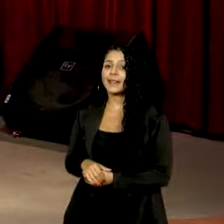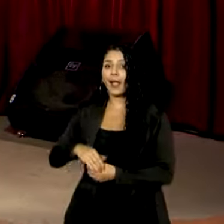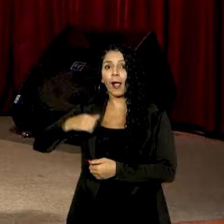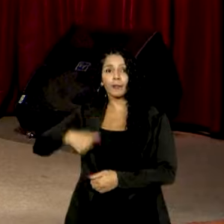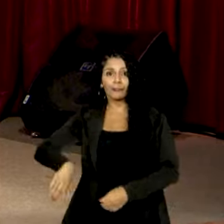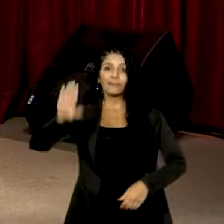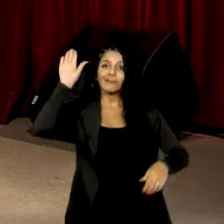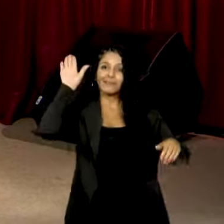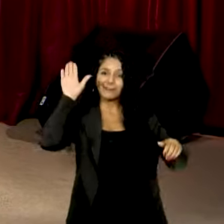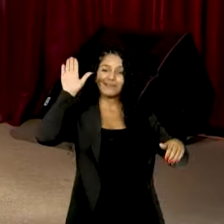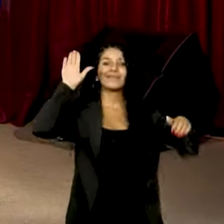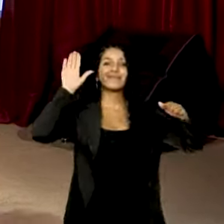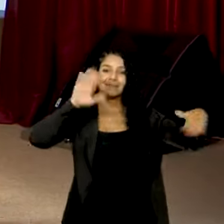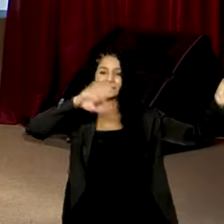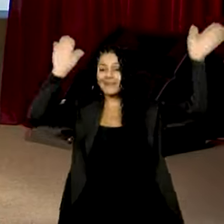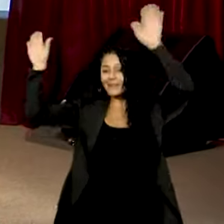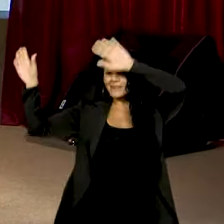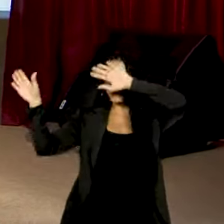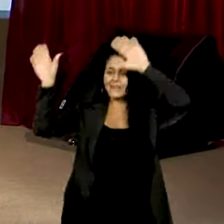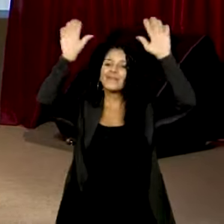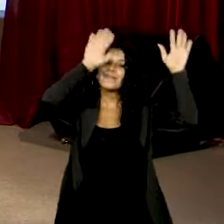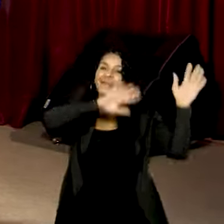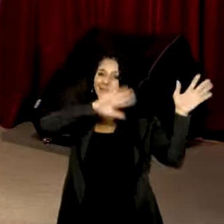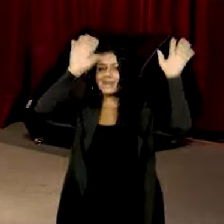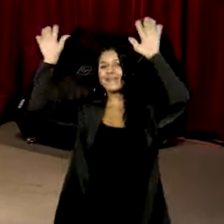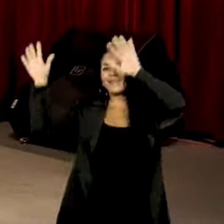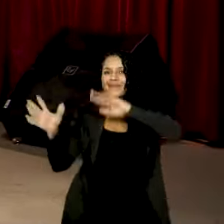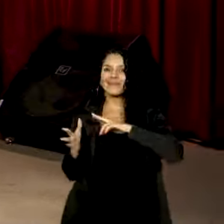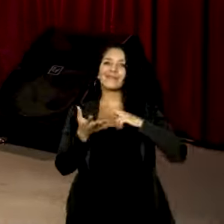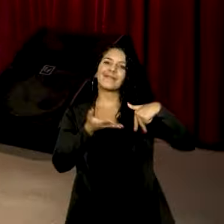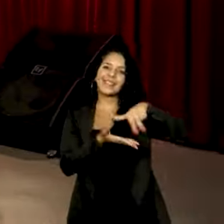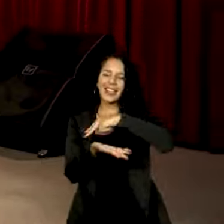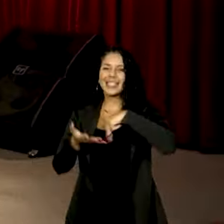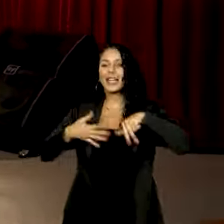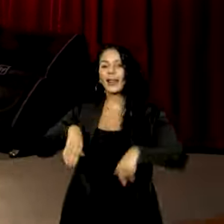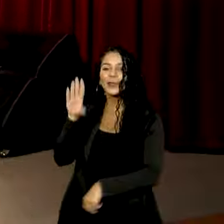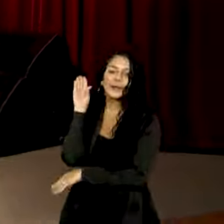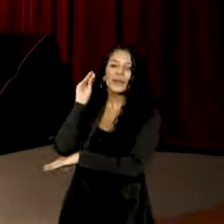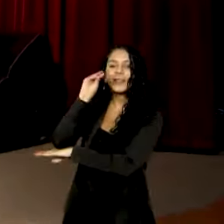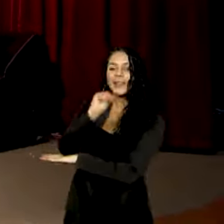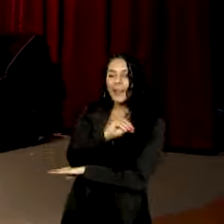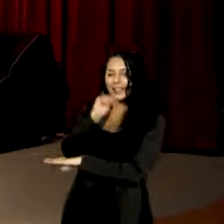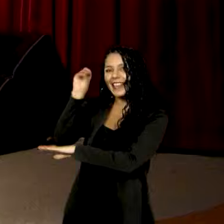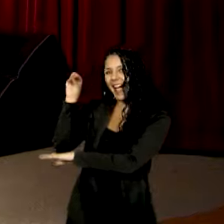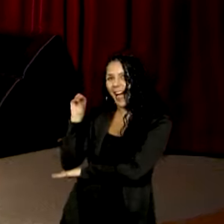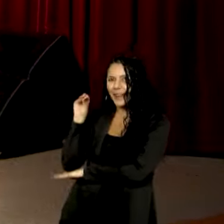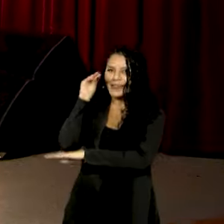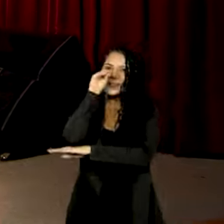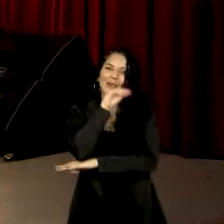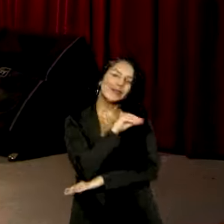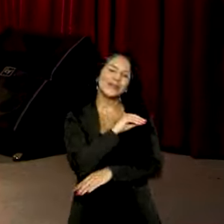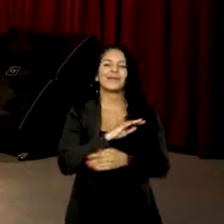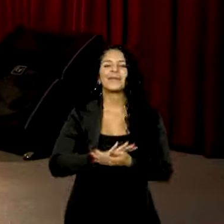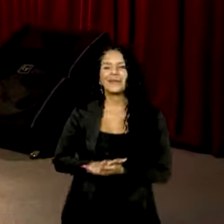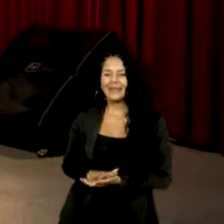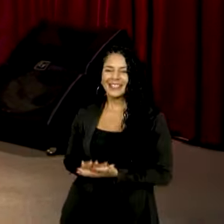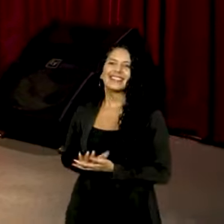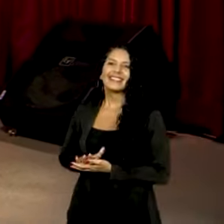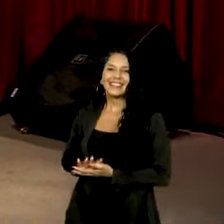Jogue as mãos pro ar, a dança do dinossauro.